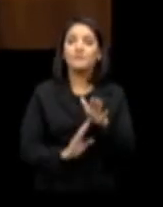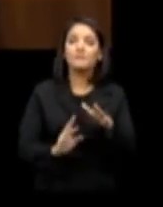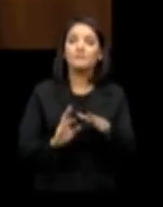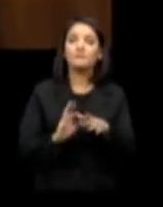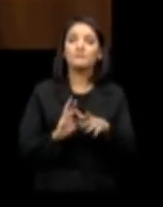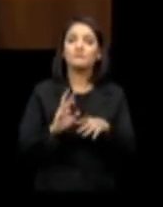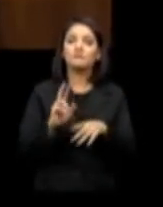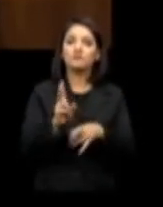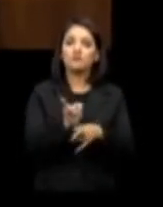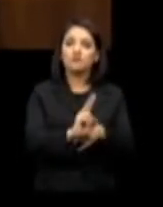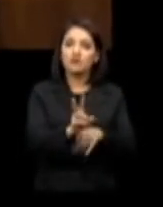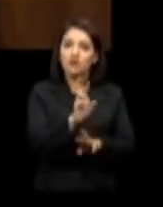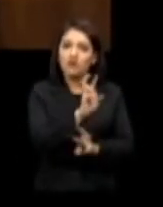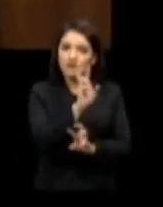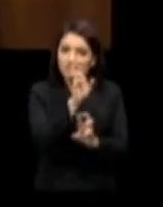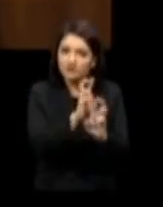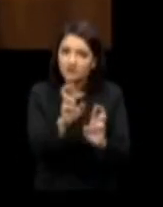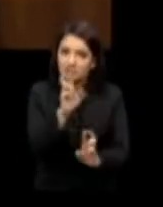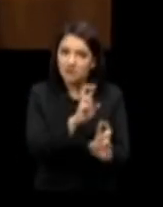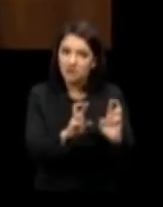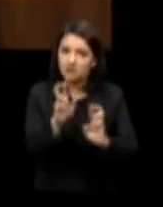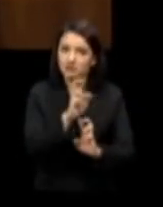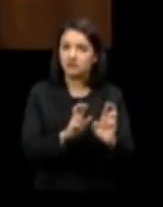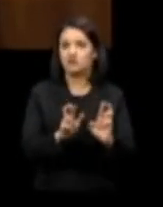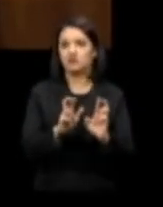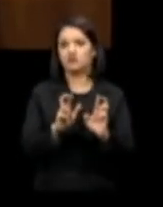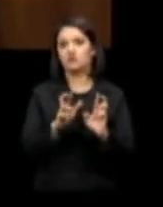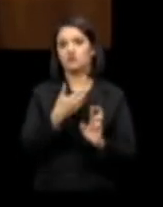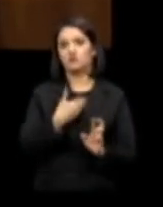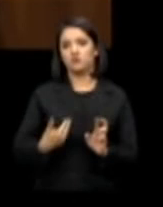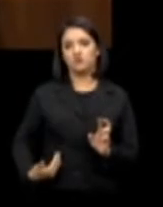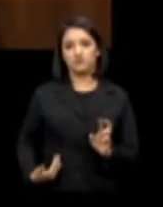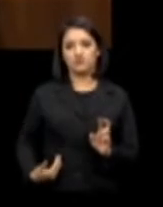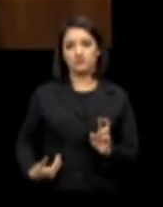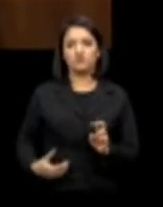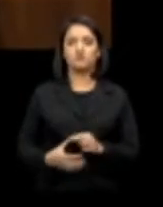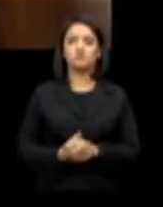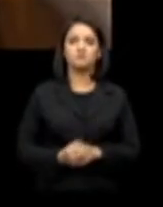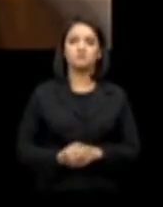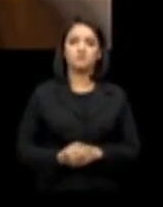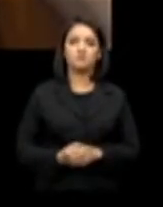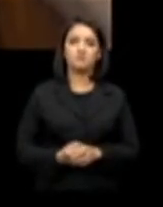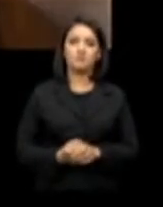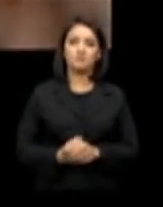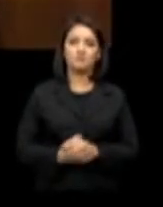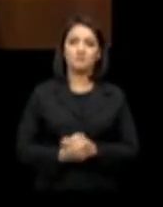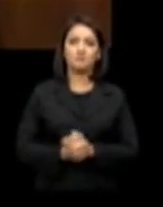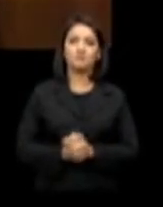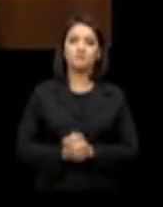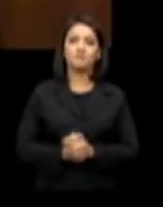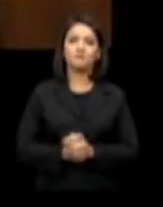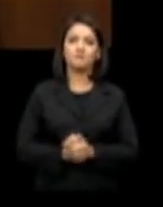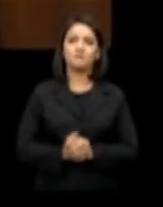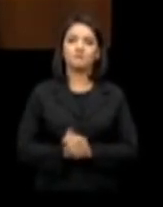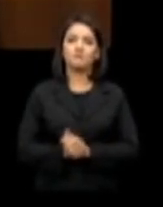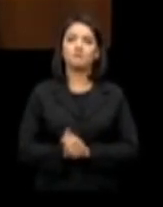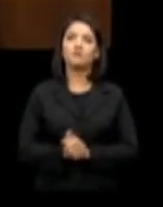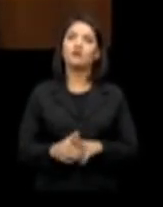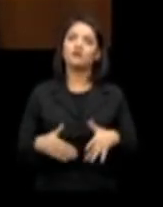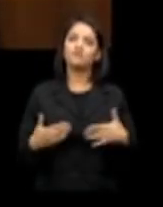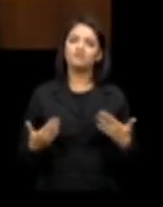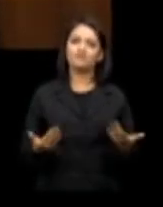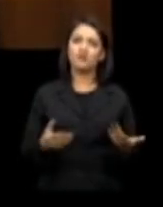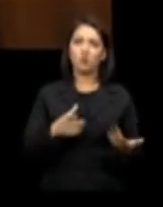Fiscalizadora do Estado. O corolário imediato dessa subsunção do direito à